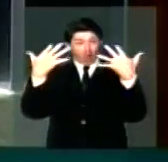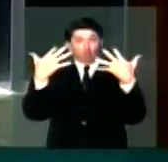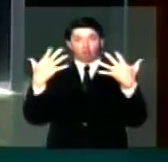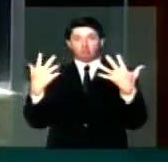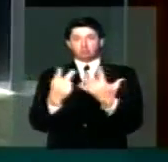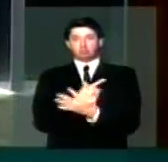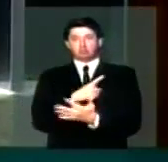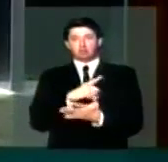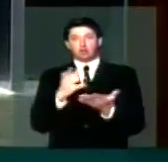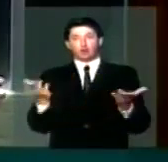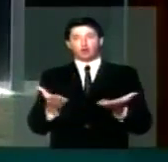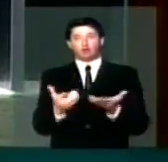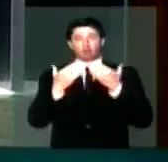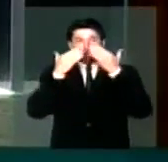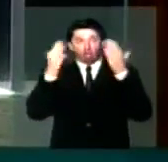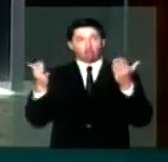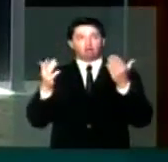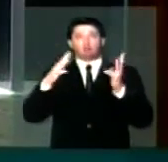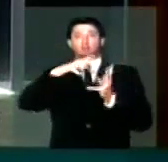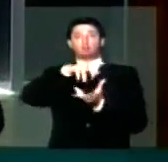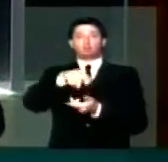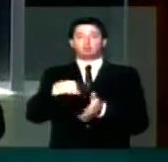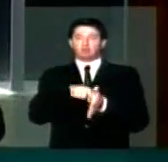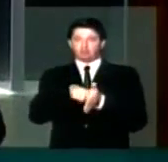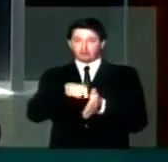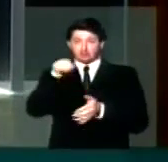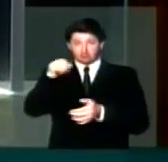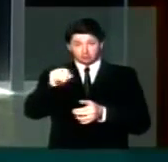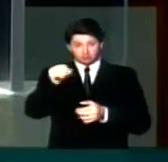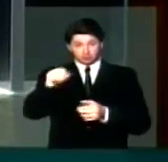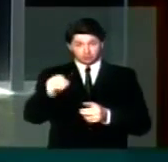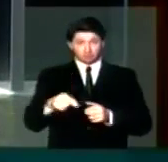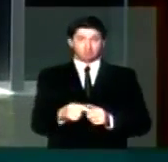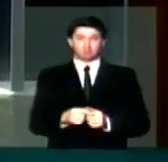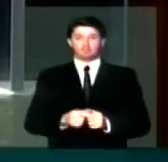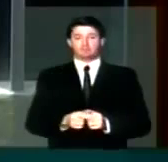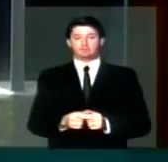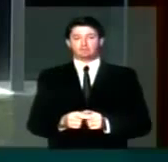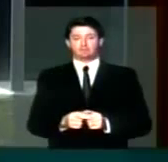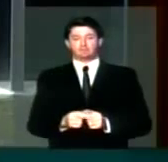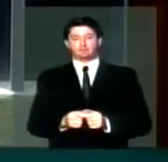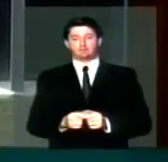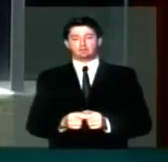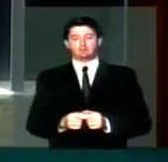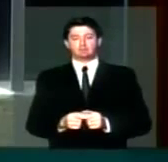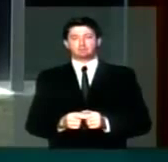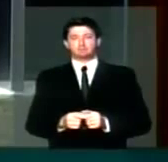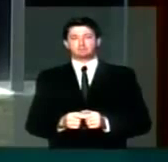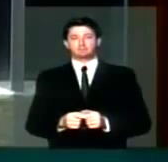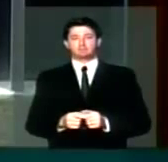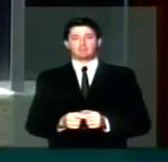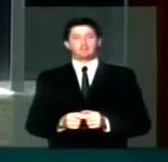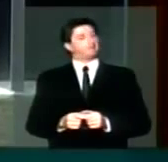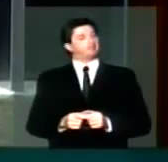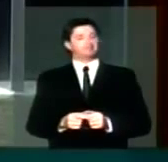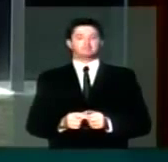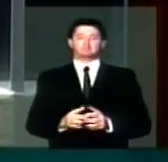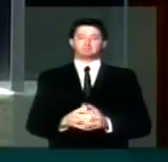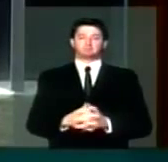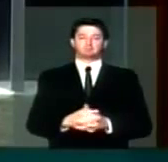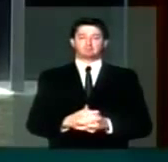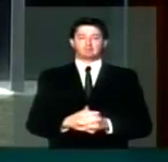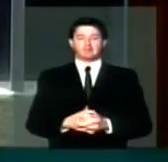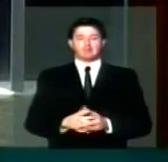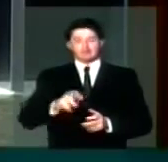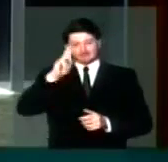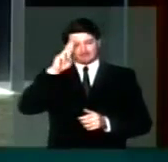inteiro, as investigações a respeito deste caso têm adquirido.